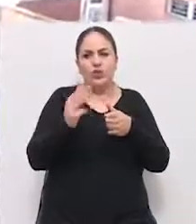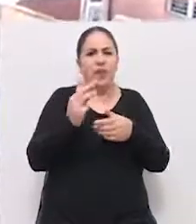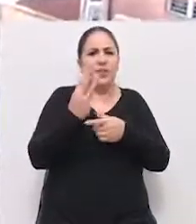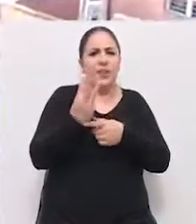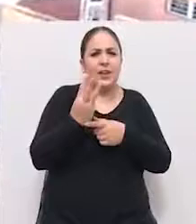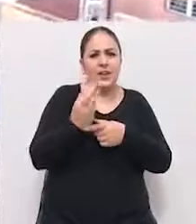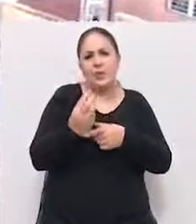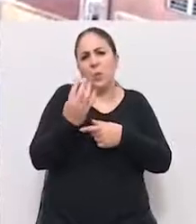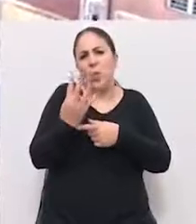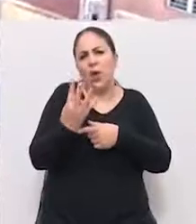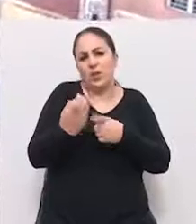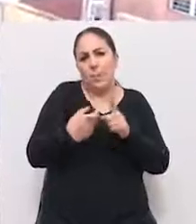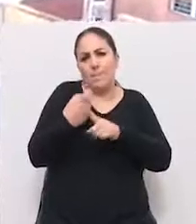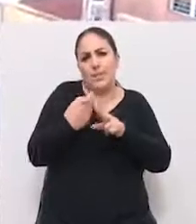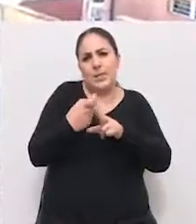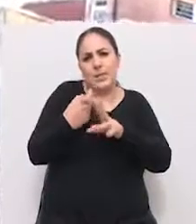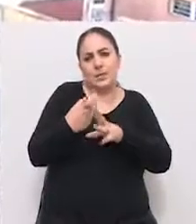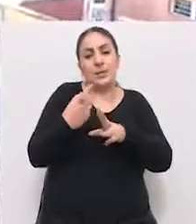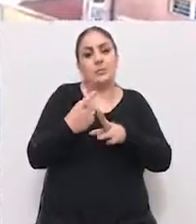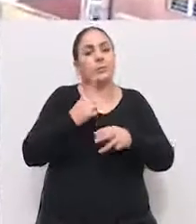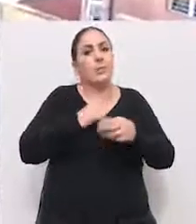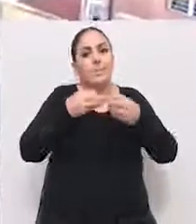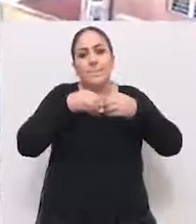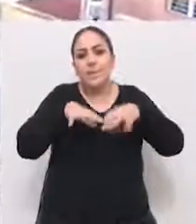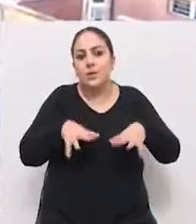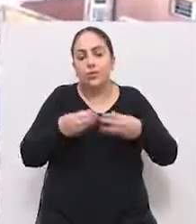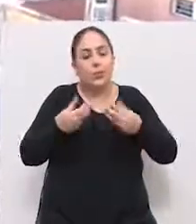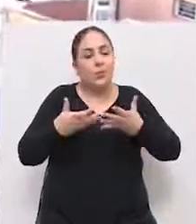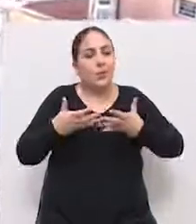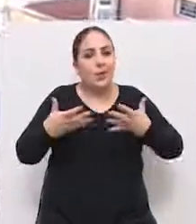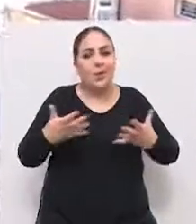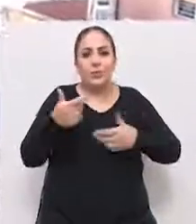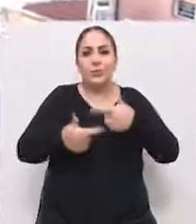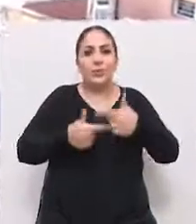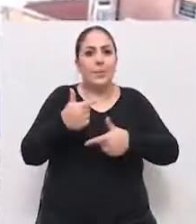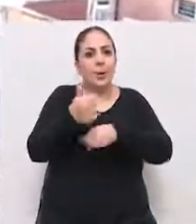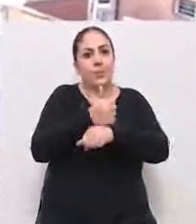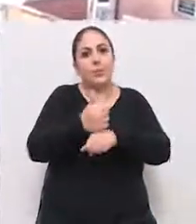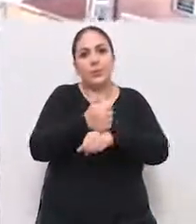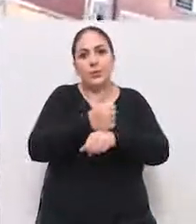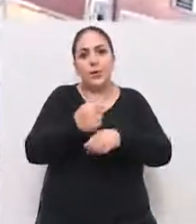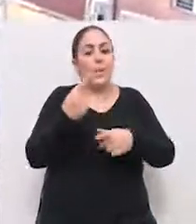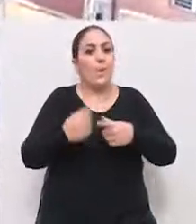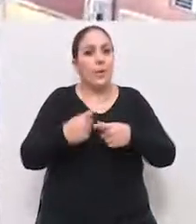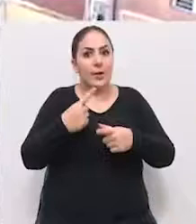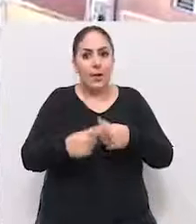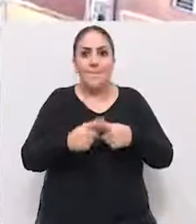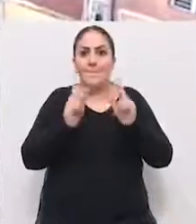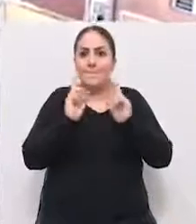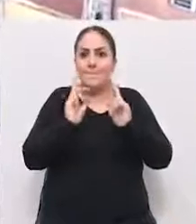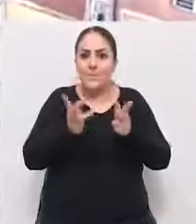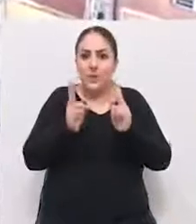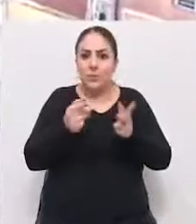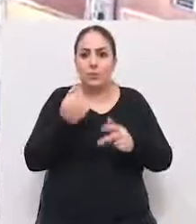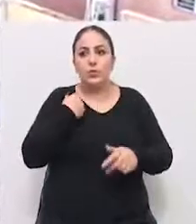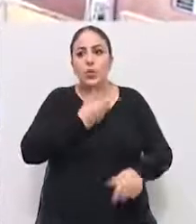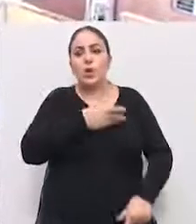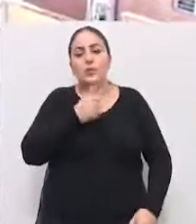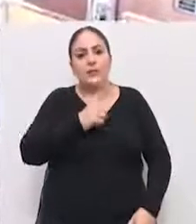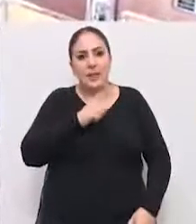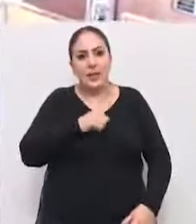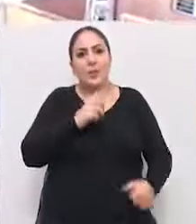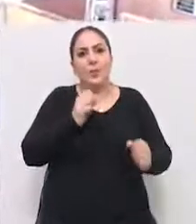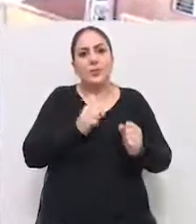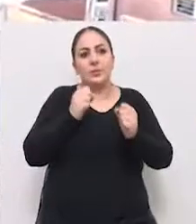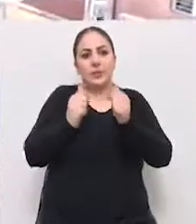que já vão para 3 ou 4 meses, estão tendo um grande prejuízo no seu trabalho profissional, porque mesmo que